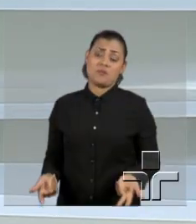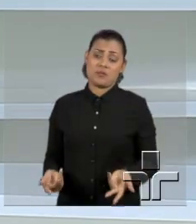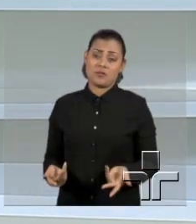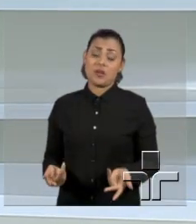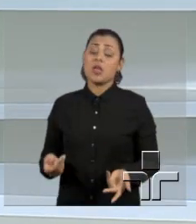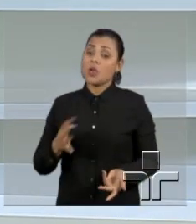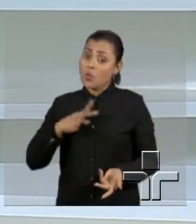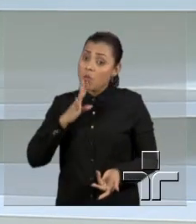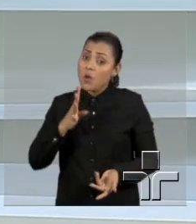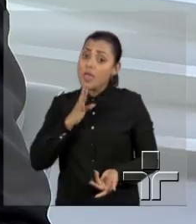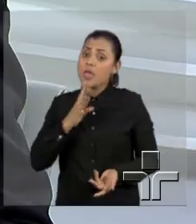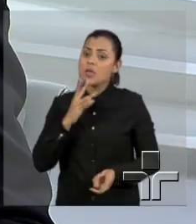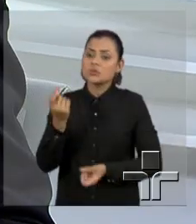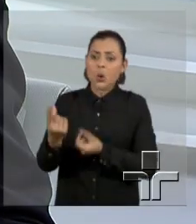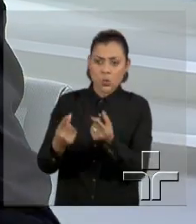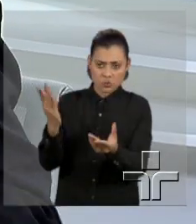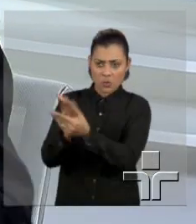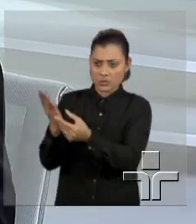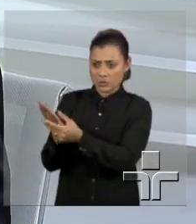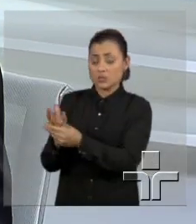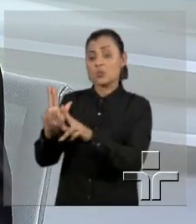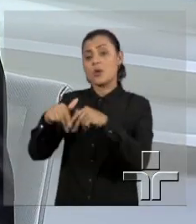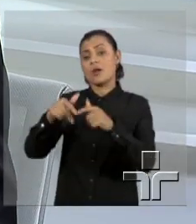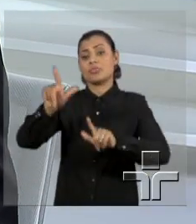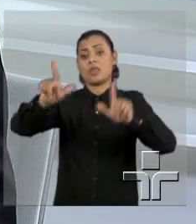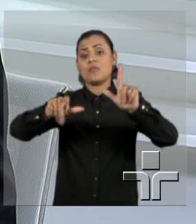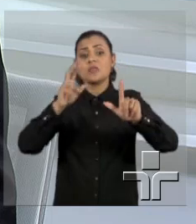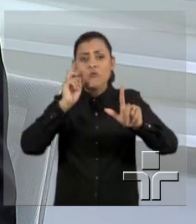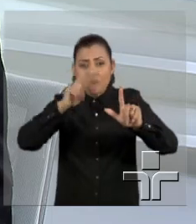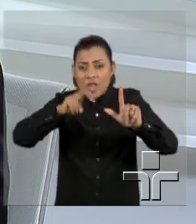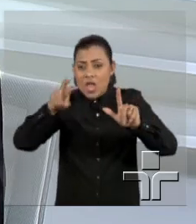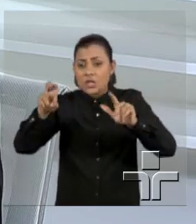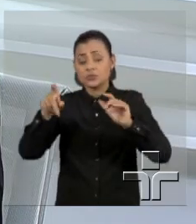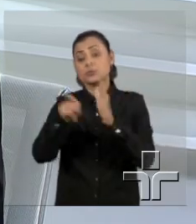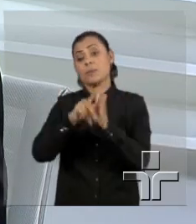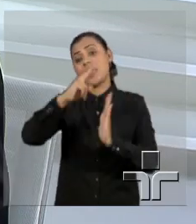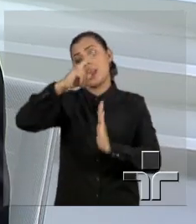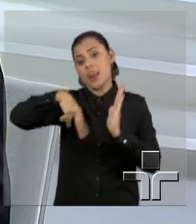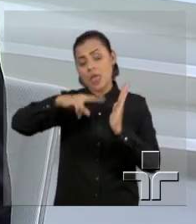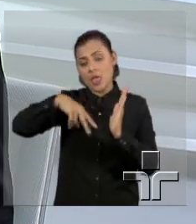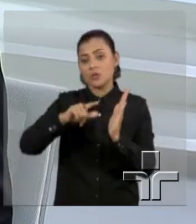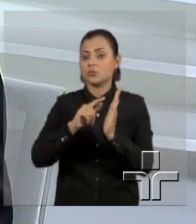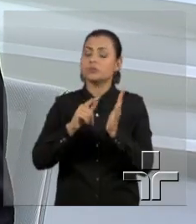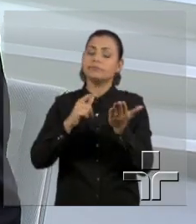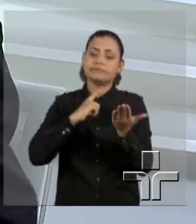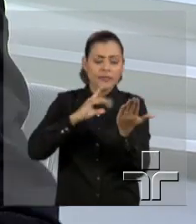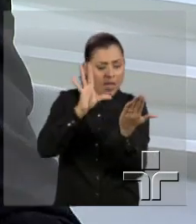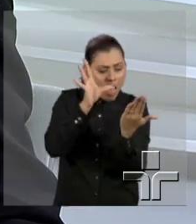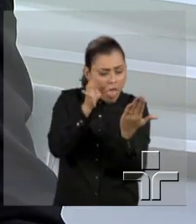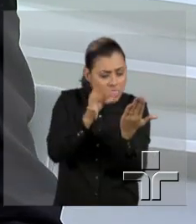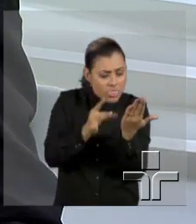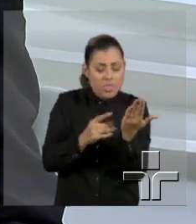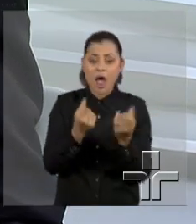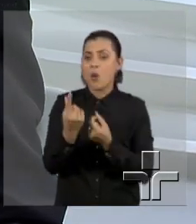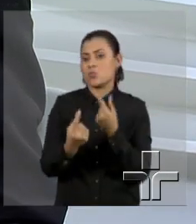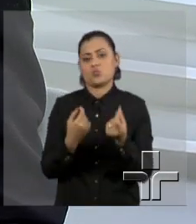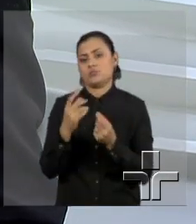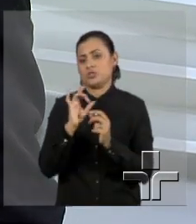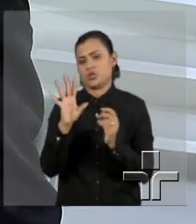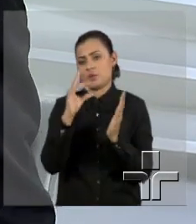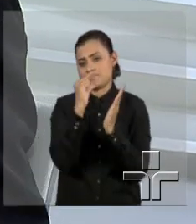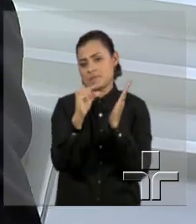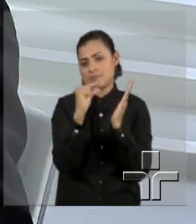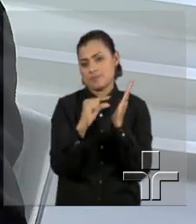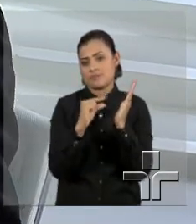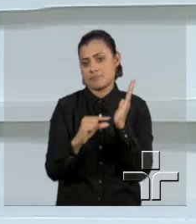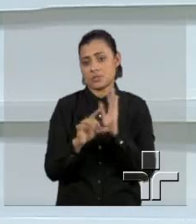tenho tido ciência deles mais pela imprensa. Por vezes eu leio uma decisão, leio, ainda que preliminar, ainda que